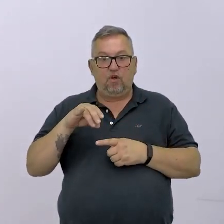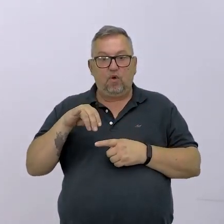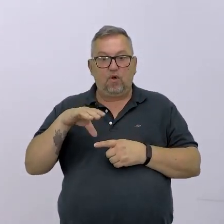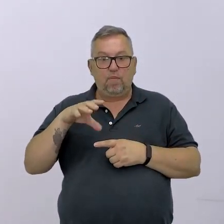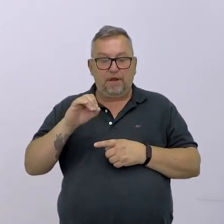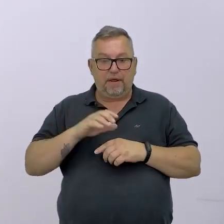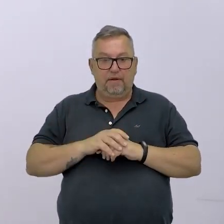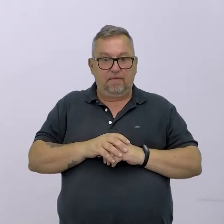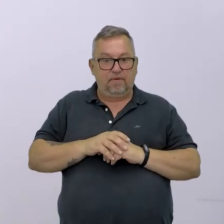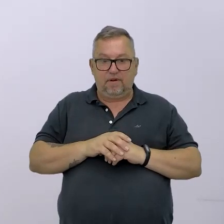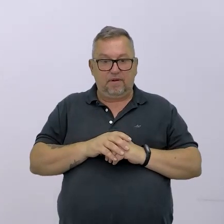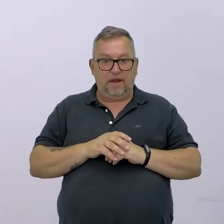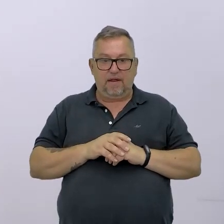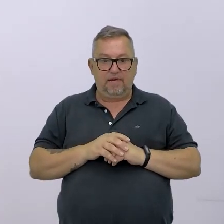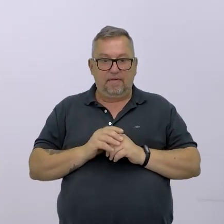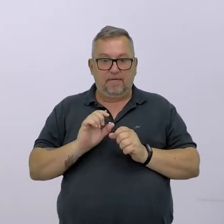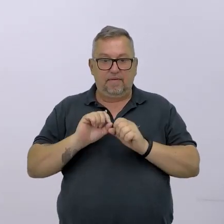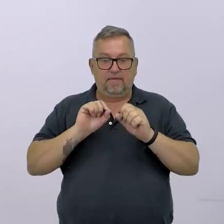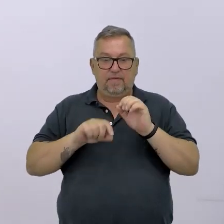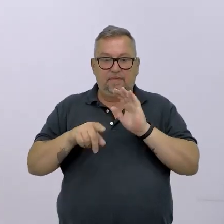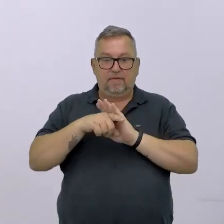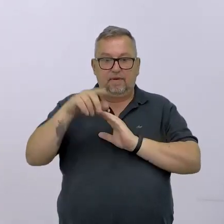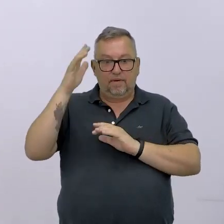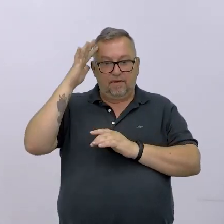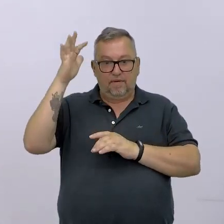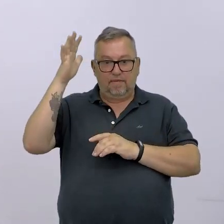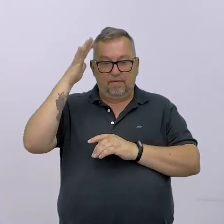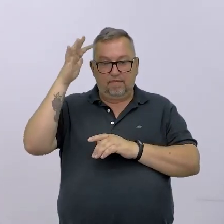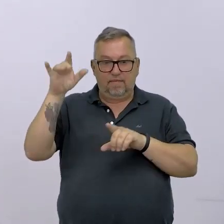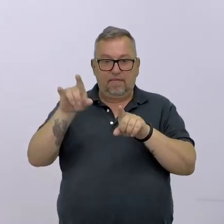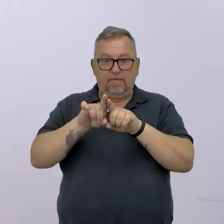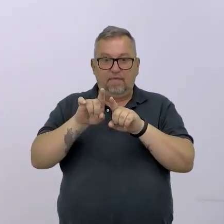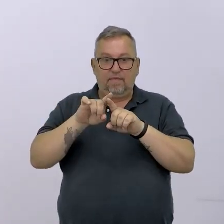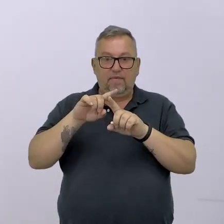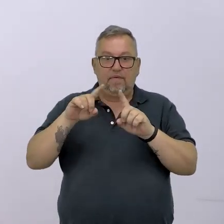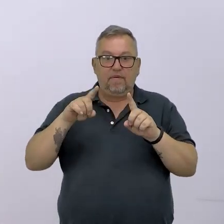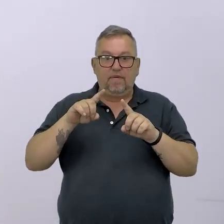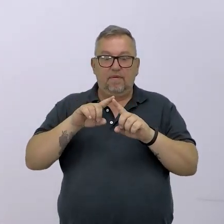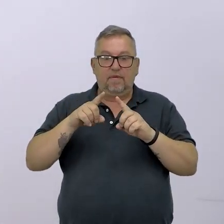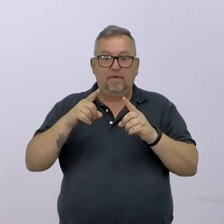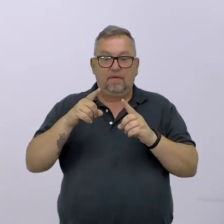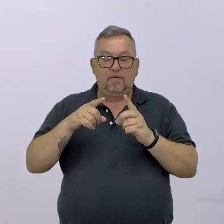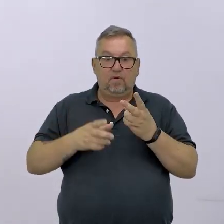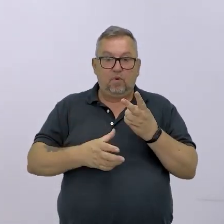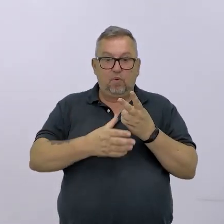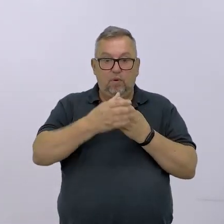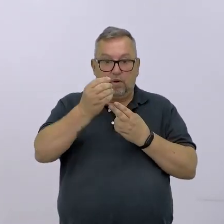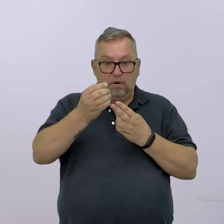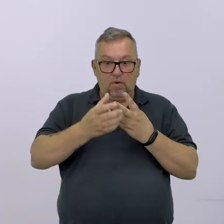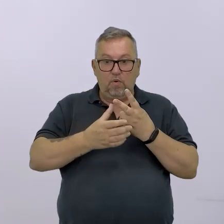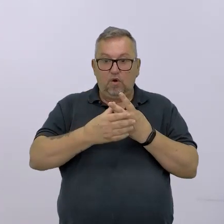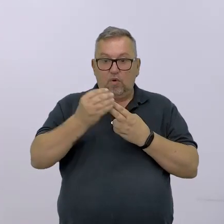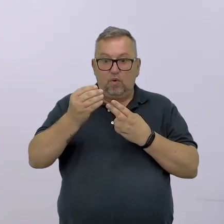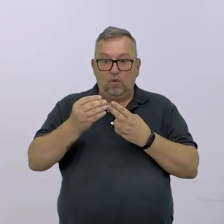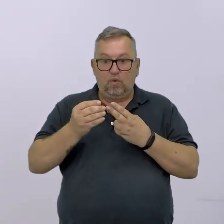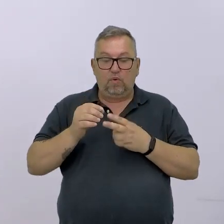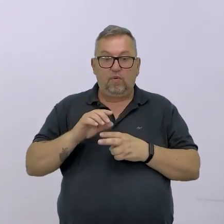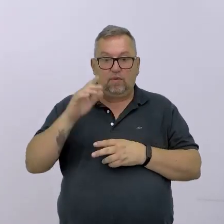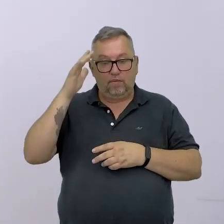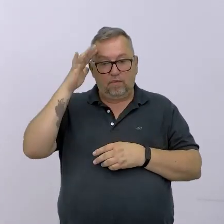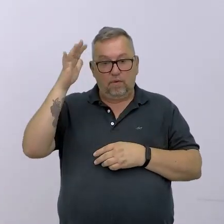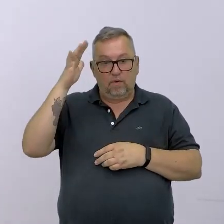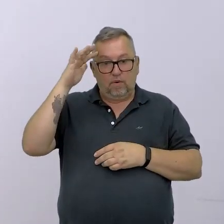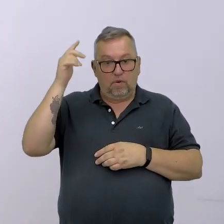houve então na filosofia uma espécie de dualismo, ou seja, aqueles filósofos que